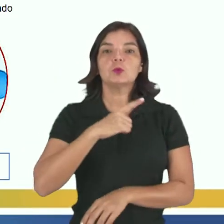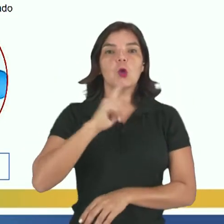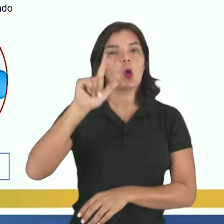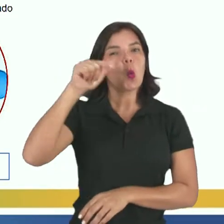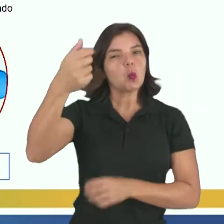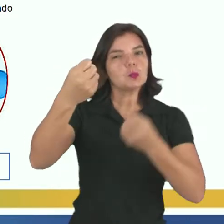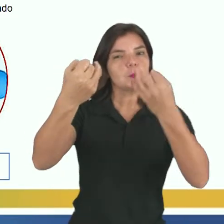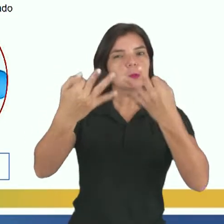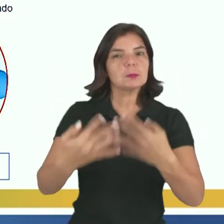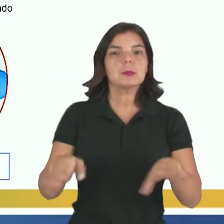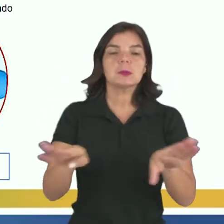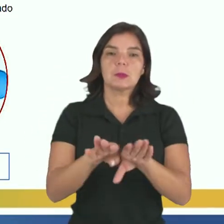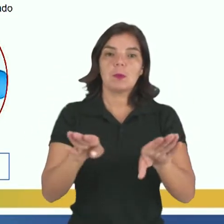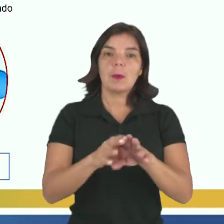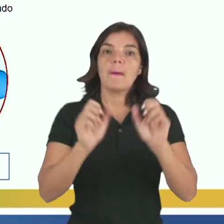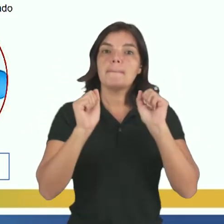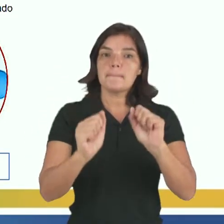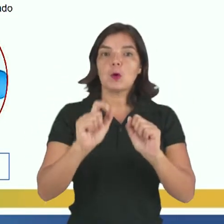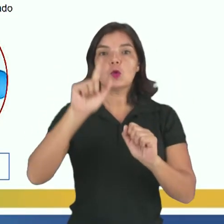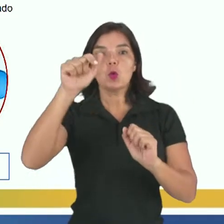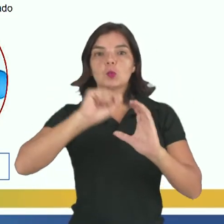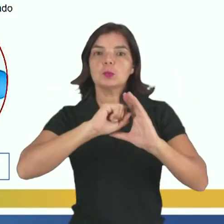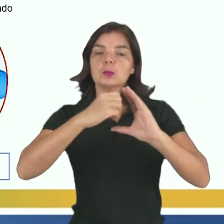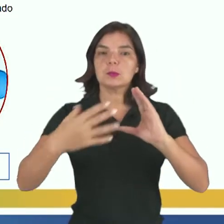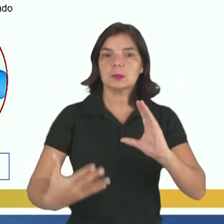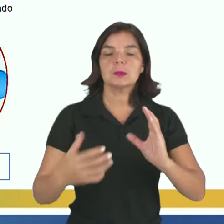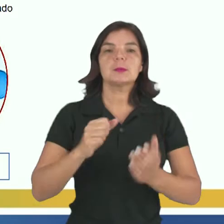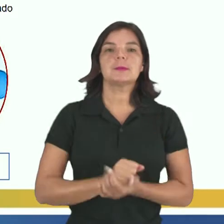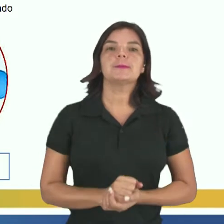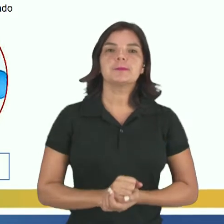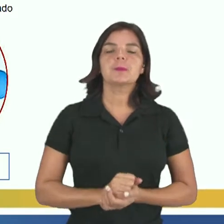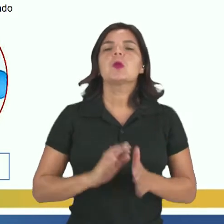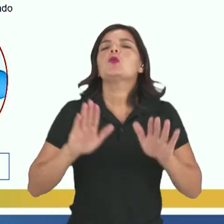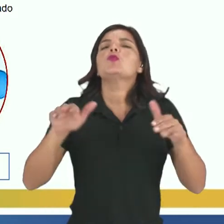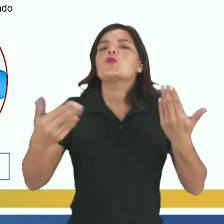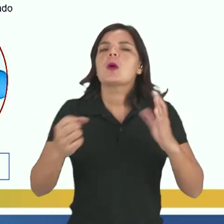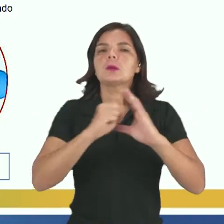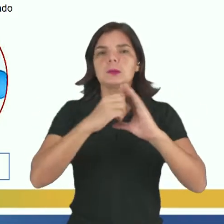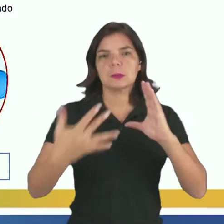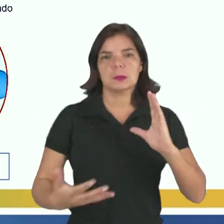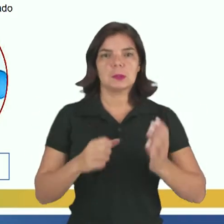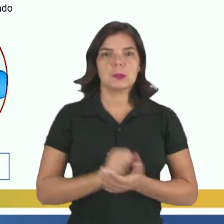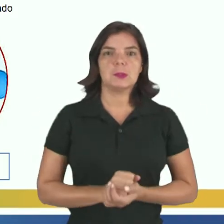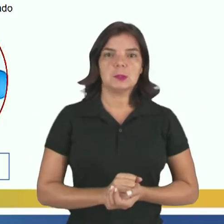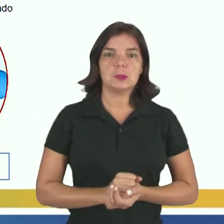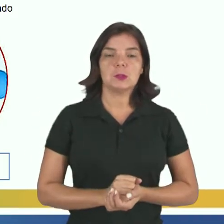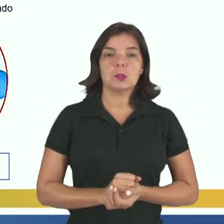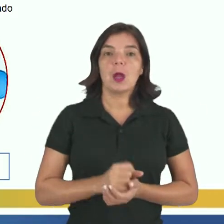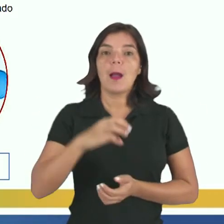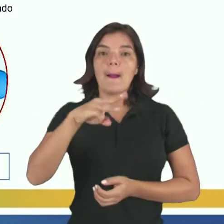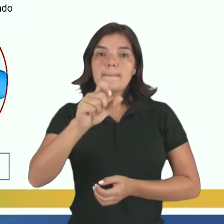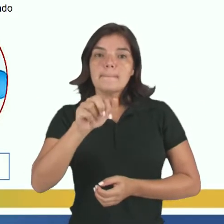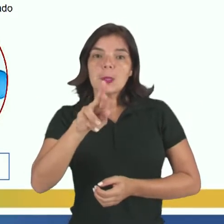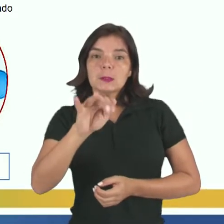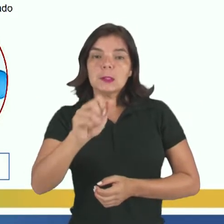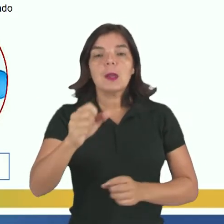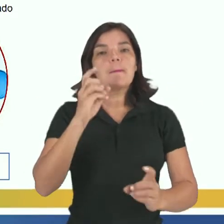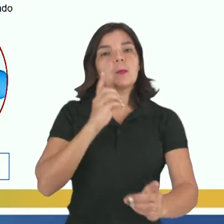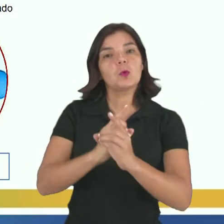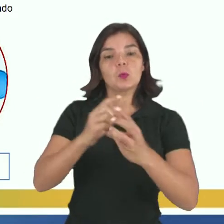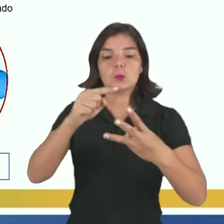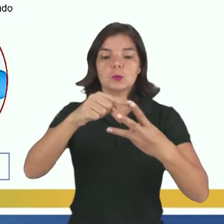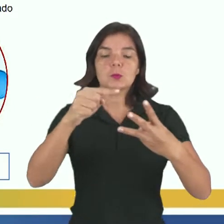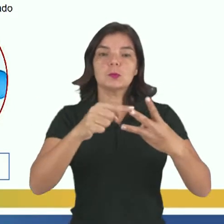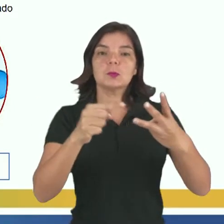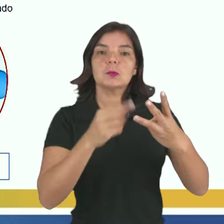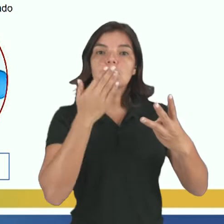outro conceito, né? Ela também pode ter uma outra característica. E que característica é essa? Uma matéria, ela pode ser encontrada em 3